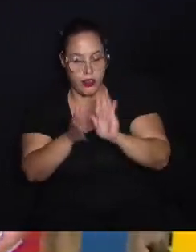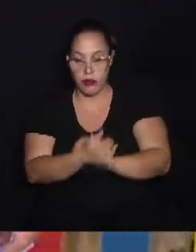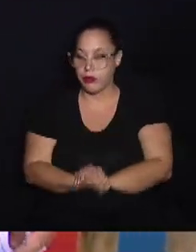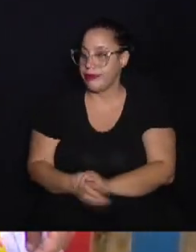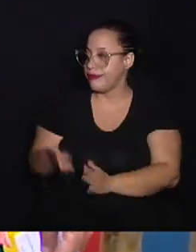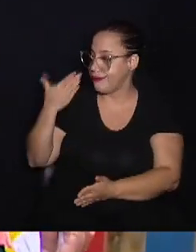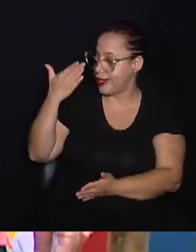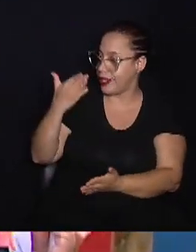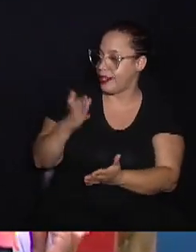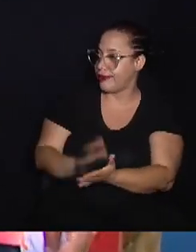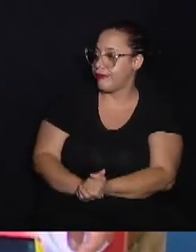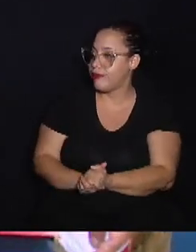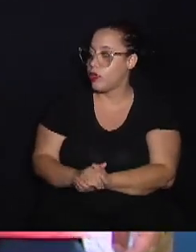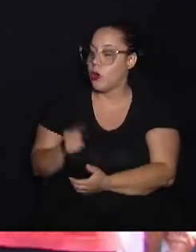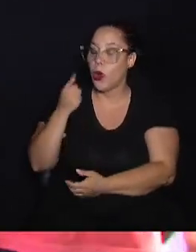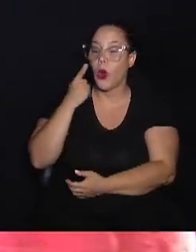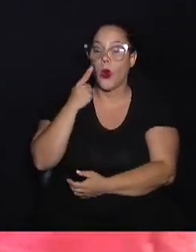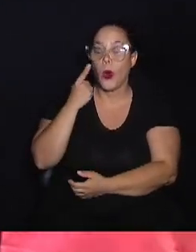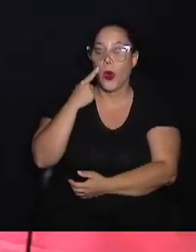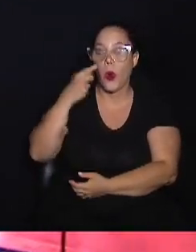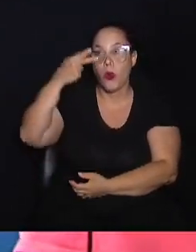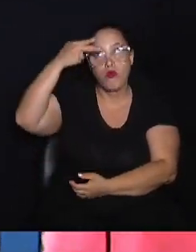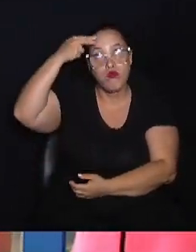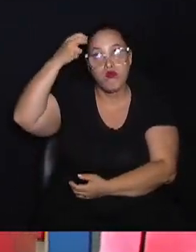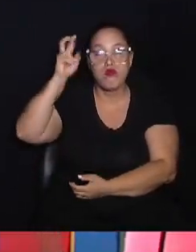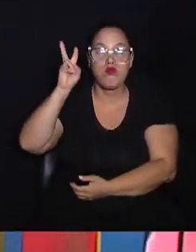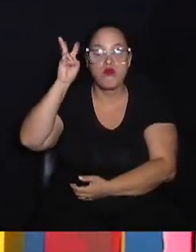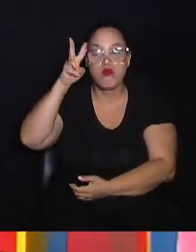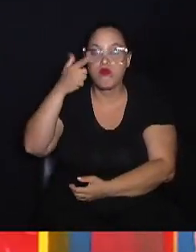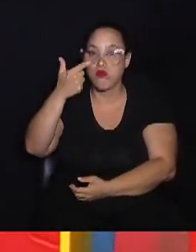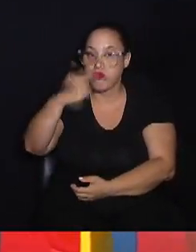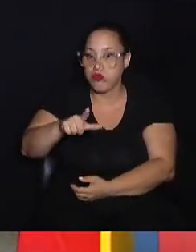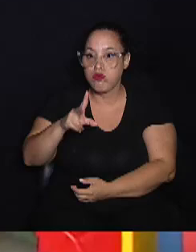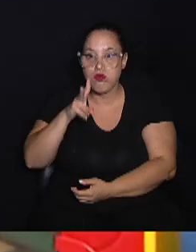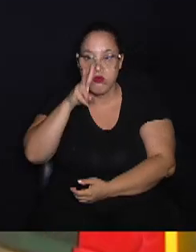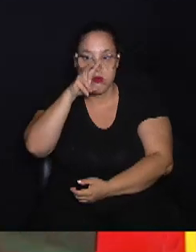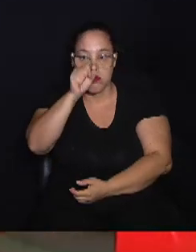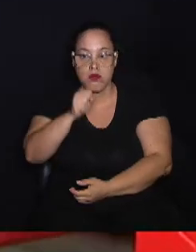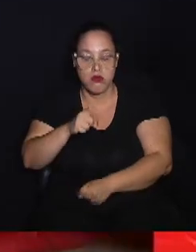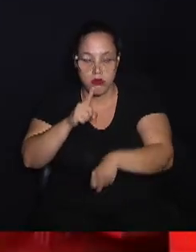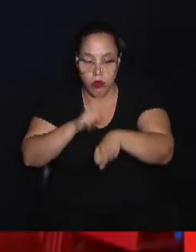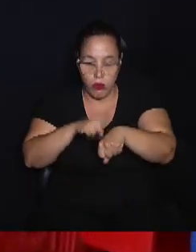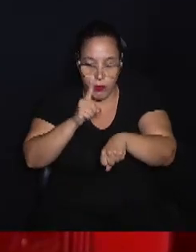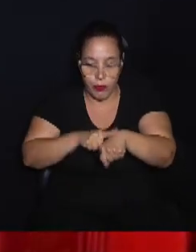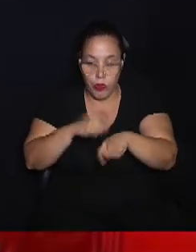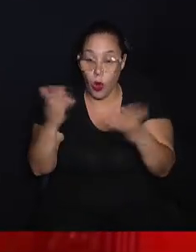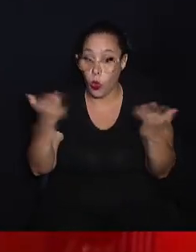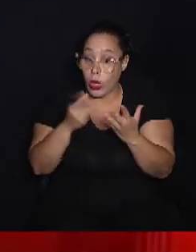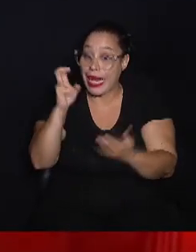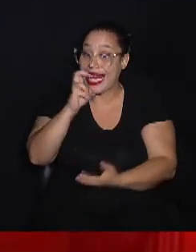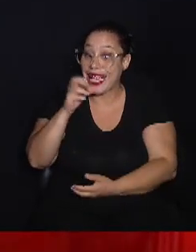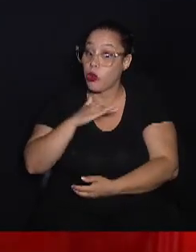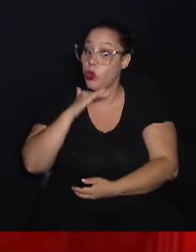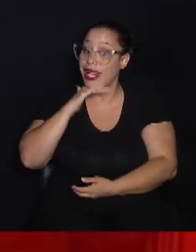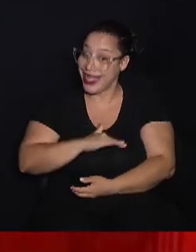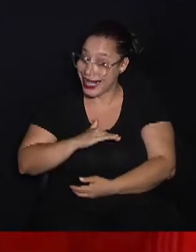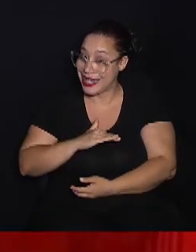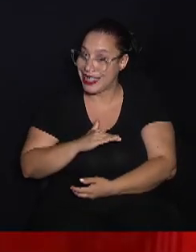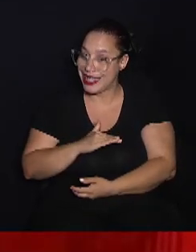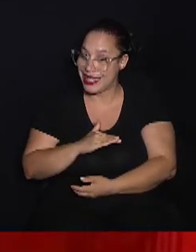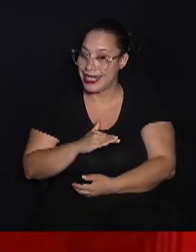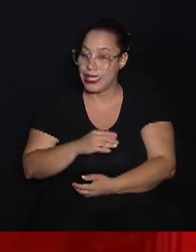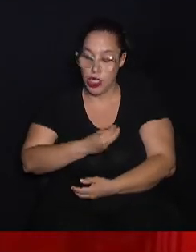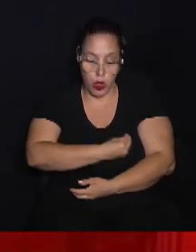obrigado boa tarde Ó Gabriel então ó só Relembrando mais uma vez reforçando o horário é até hoje às 5 horas da tarde